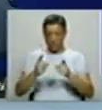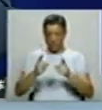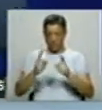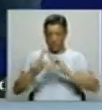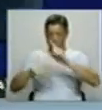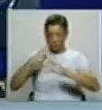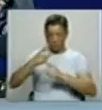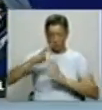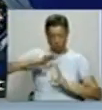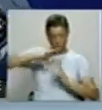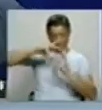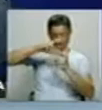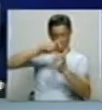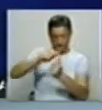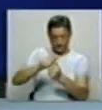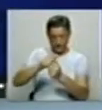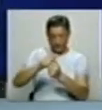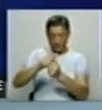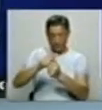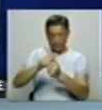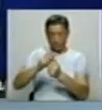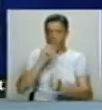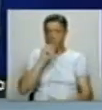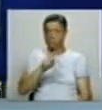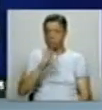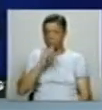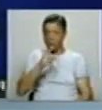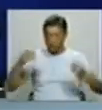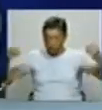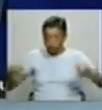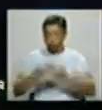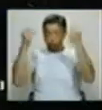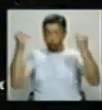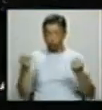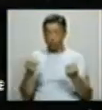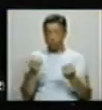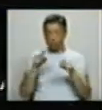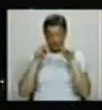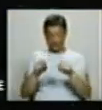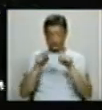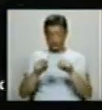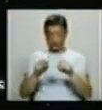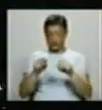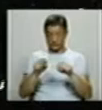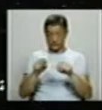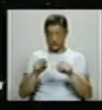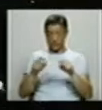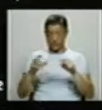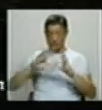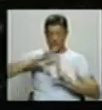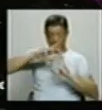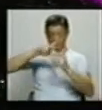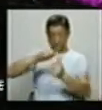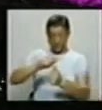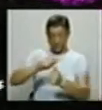planeta relativamente maciço que até pode ter colidido, de certa forma, com este exoplaneta e depois o que é que aconteceu? É tipo